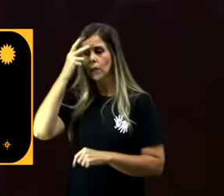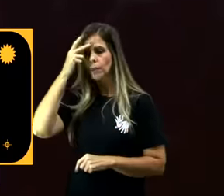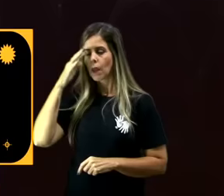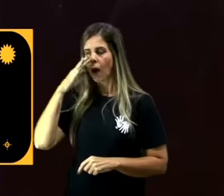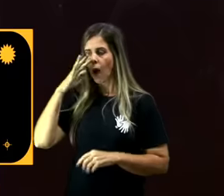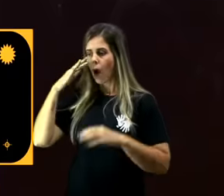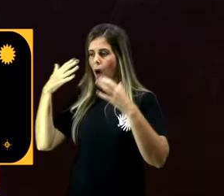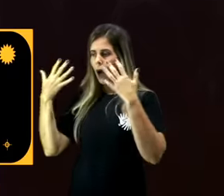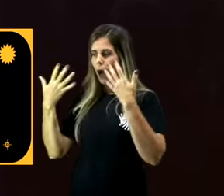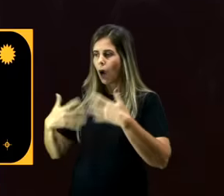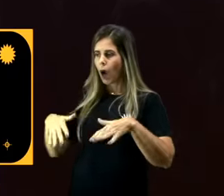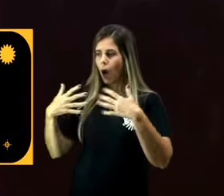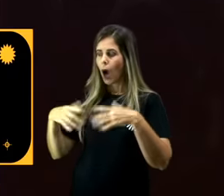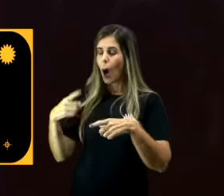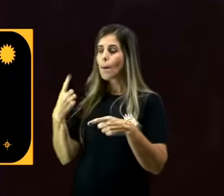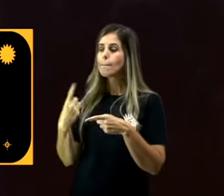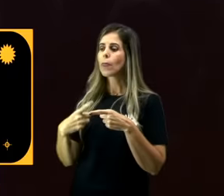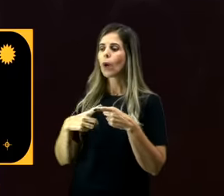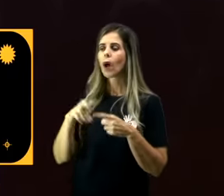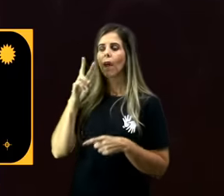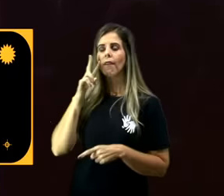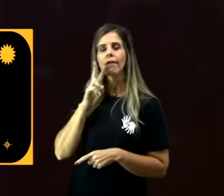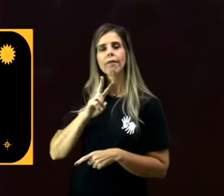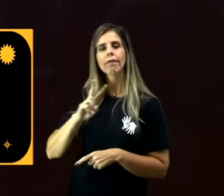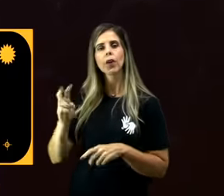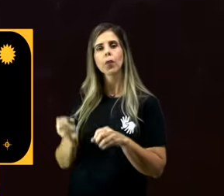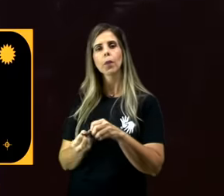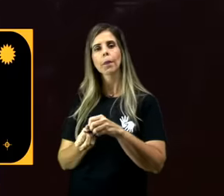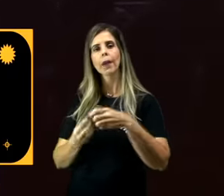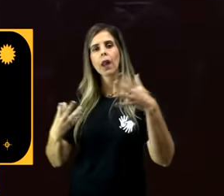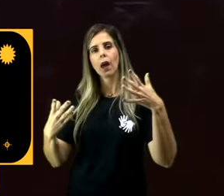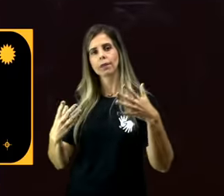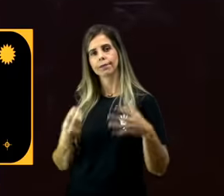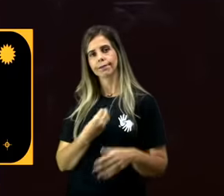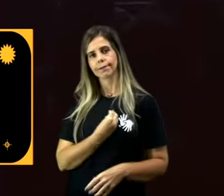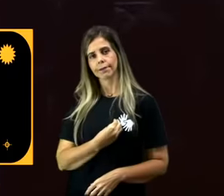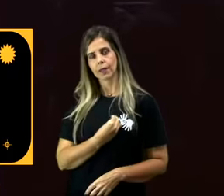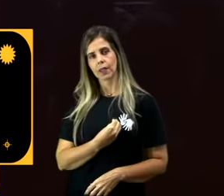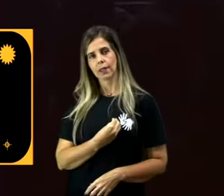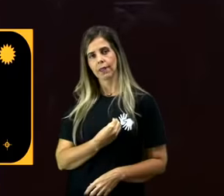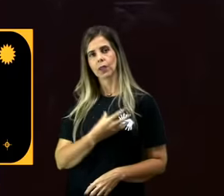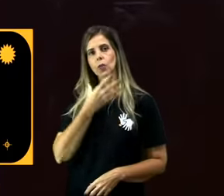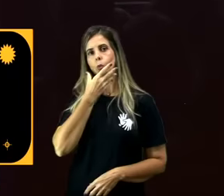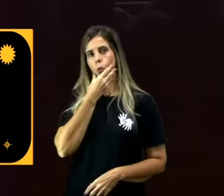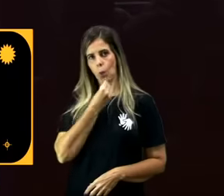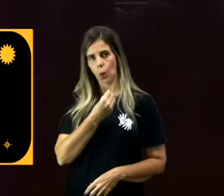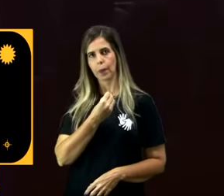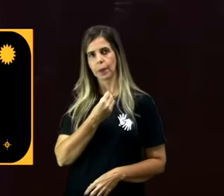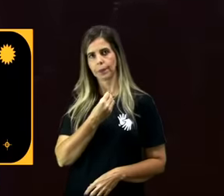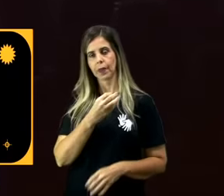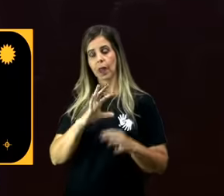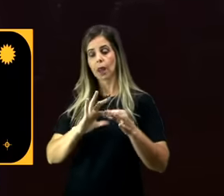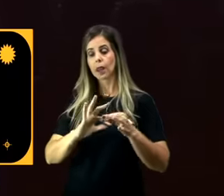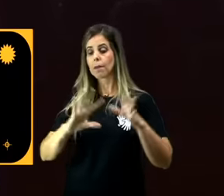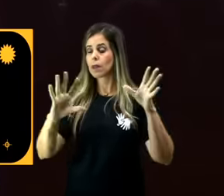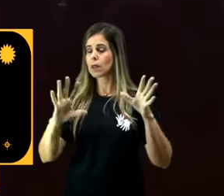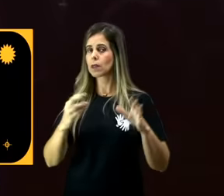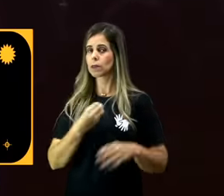para encerrar. Jesus viu. Jesus, deixa eu largar tudo para te seguir. Jesus falou: não, vai para